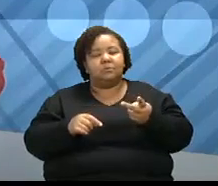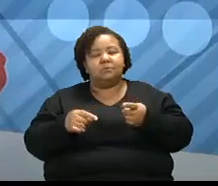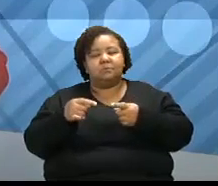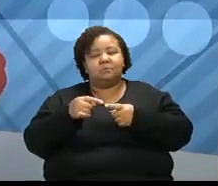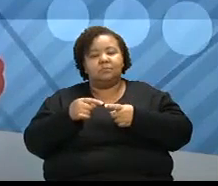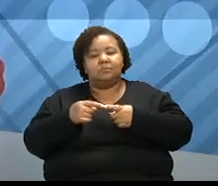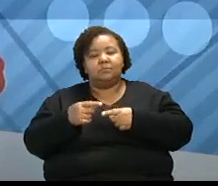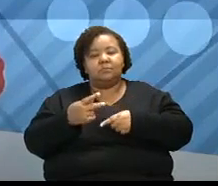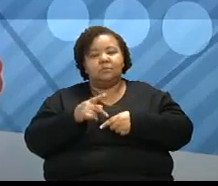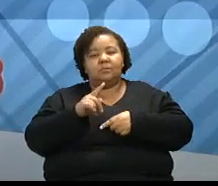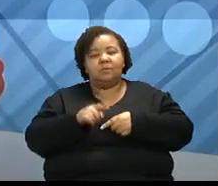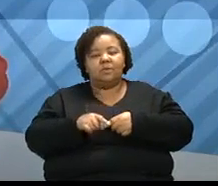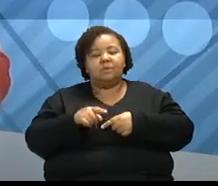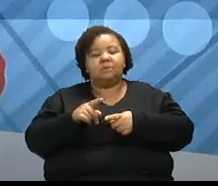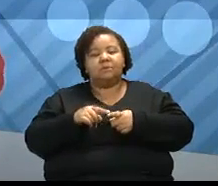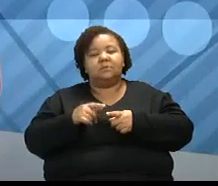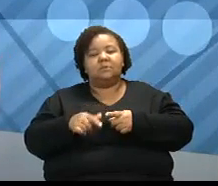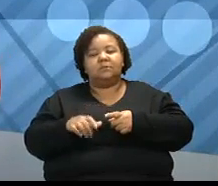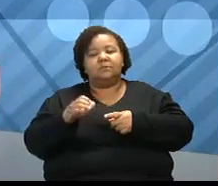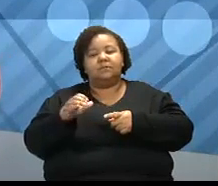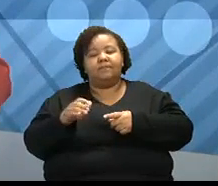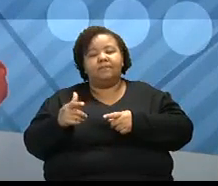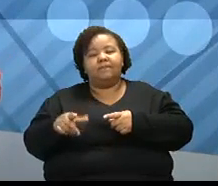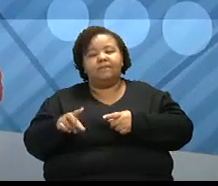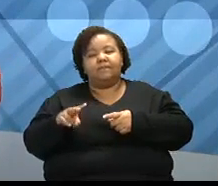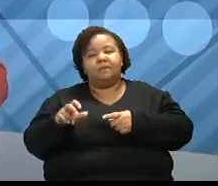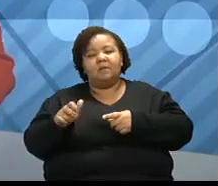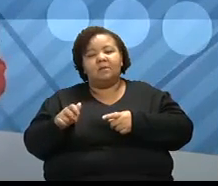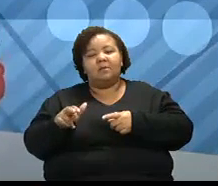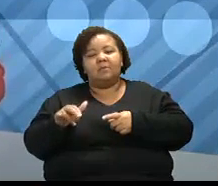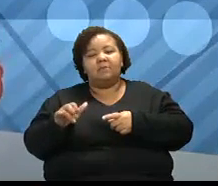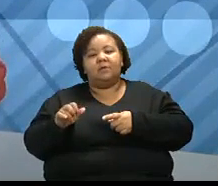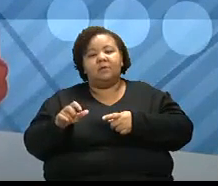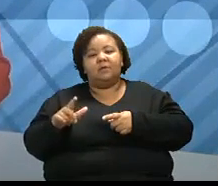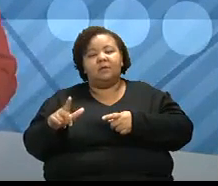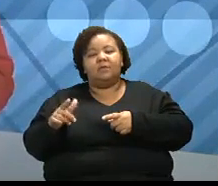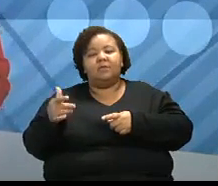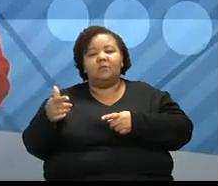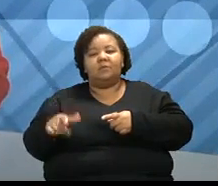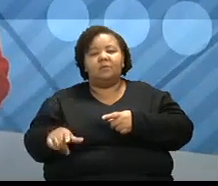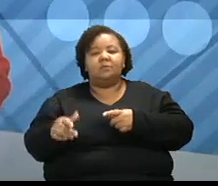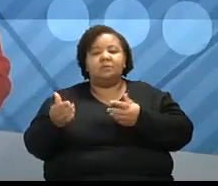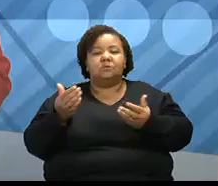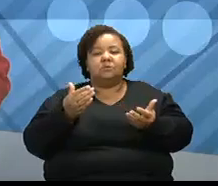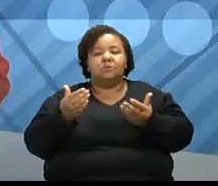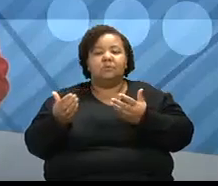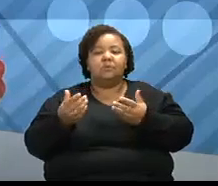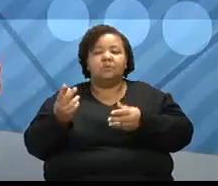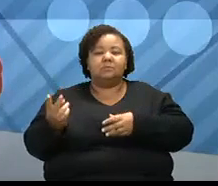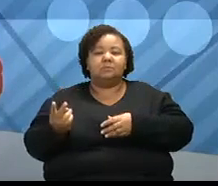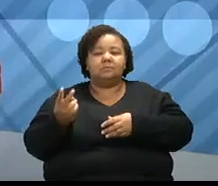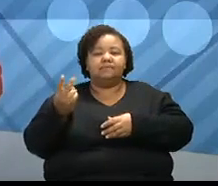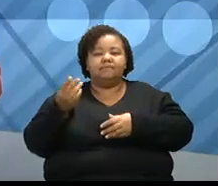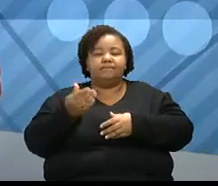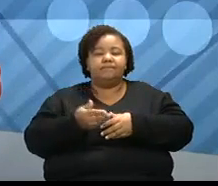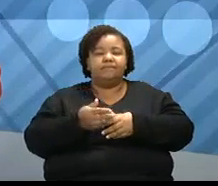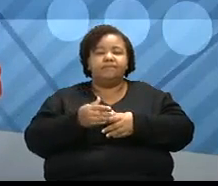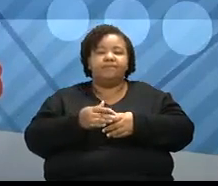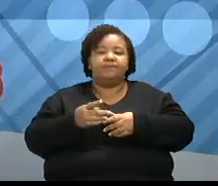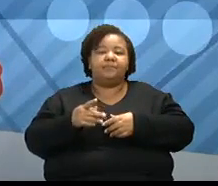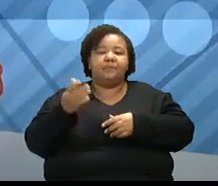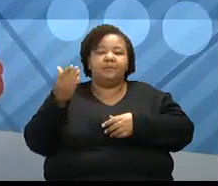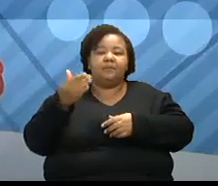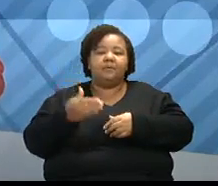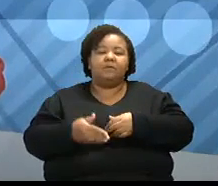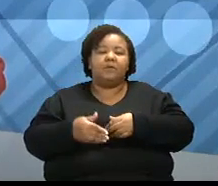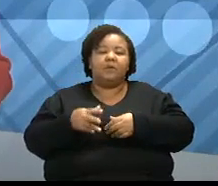então uma dessas constantes ou uma dessas variáveis com a intensidade do campo, eu consigo comparar esses valores. Então, provar que o